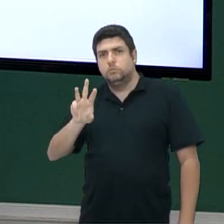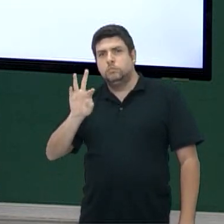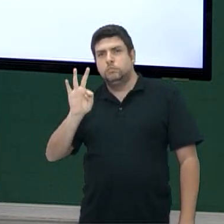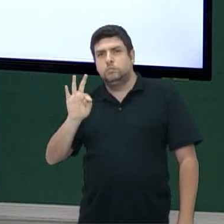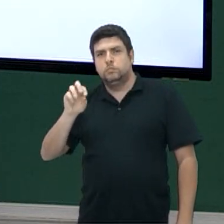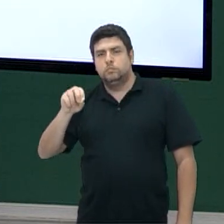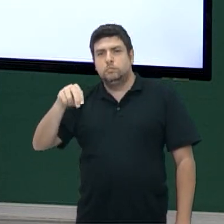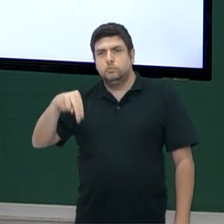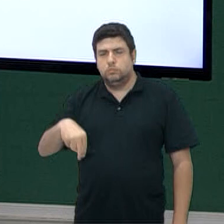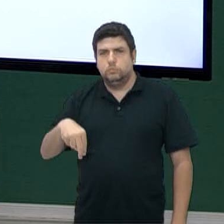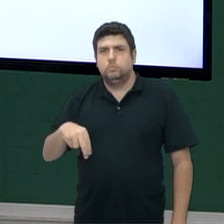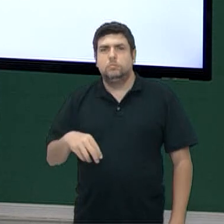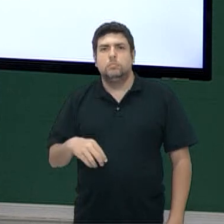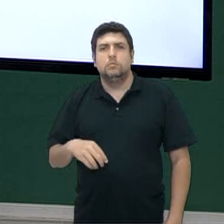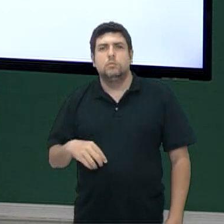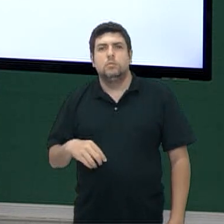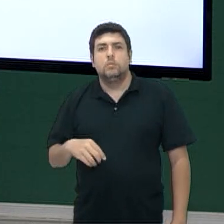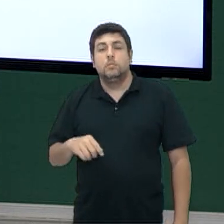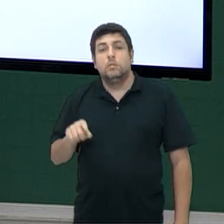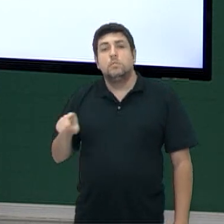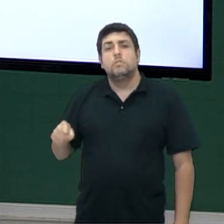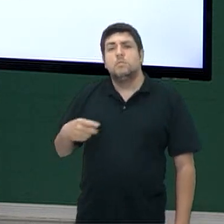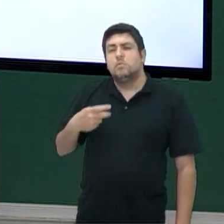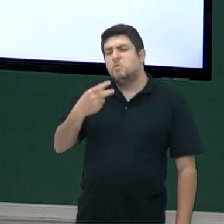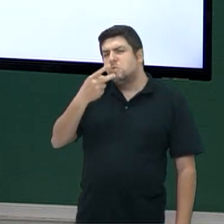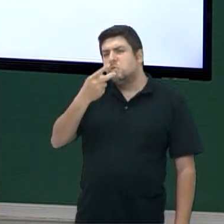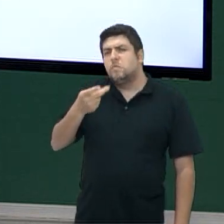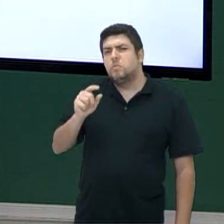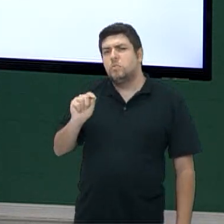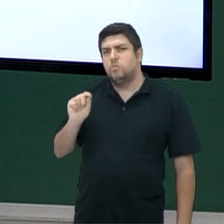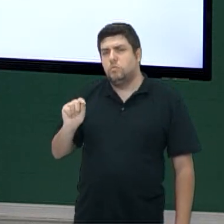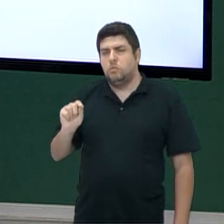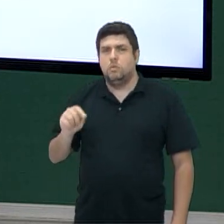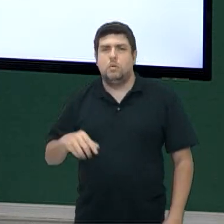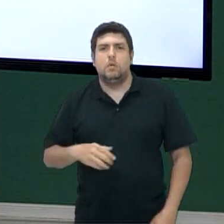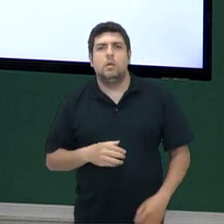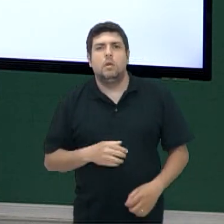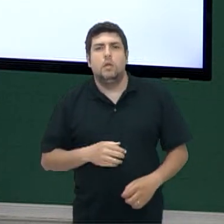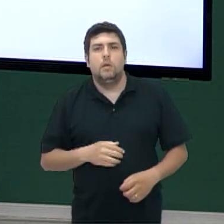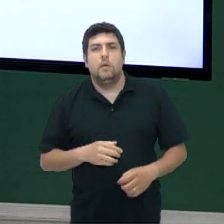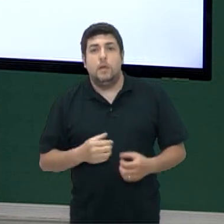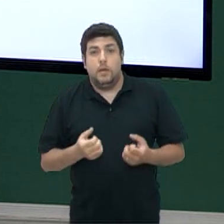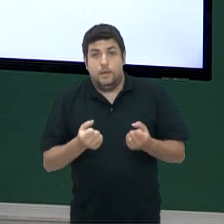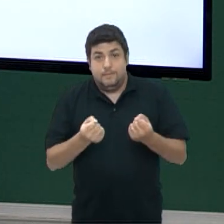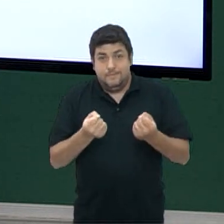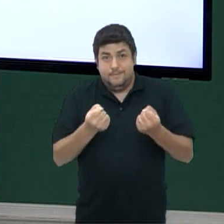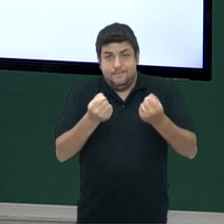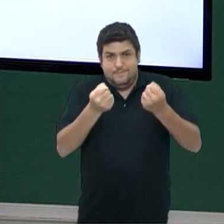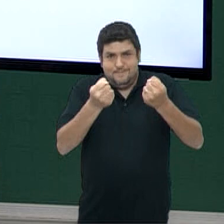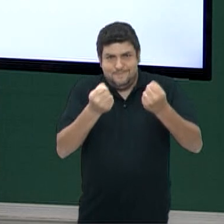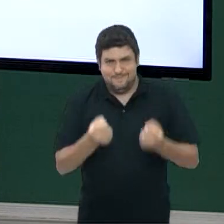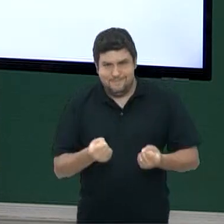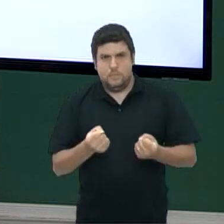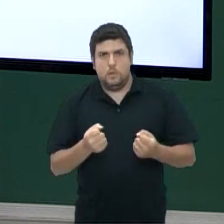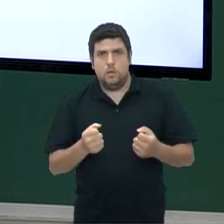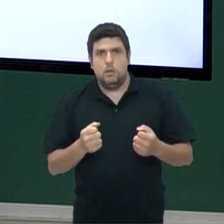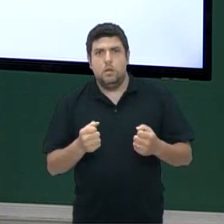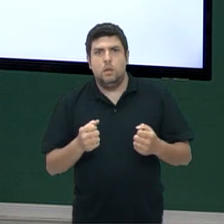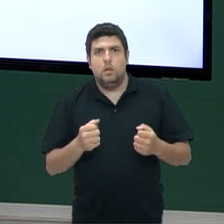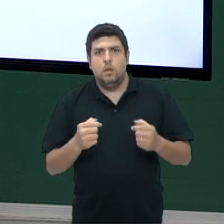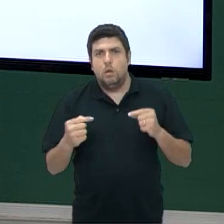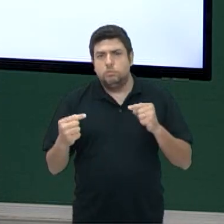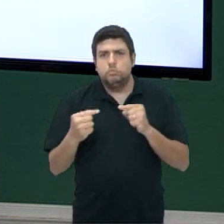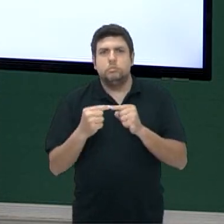versão quantificada da inércia. E ela diz para nós que quanto maior, né, a massa,